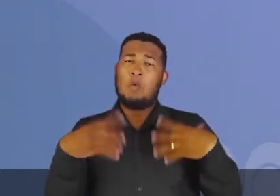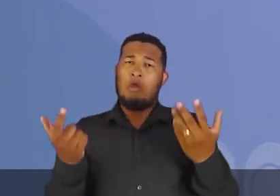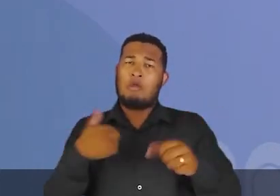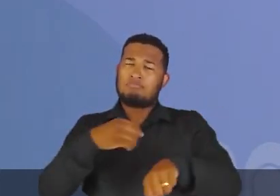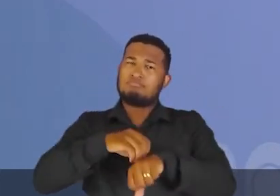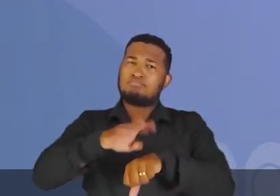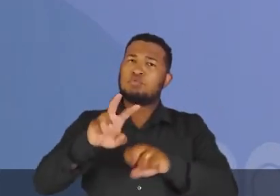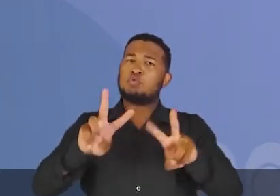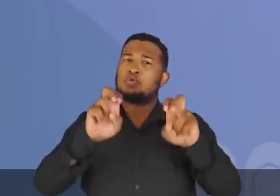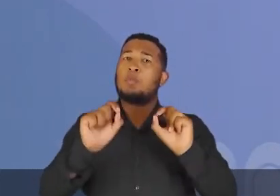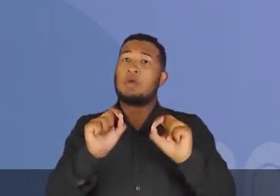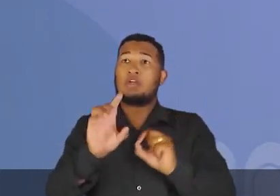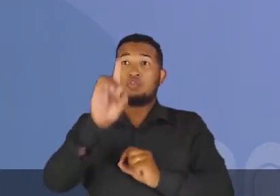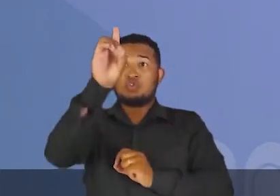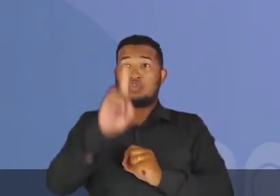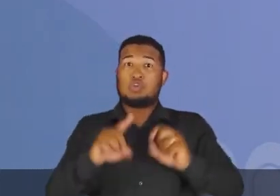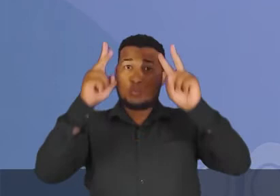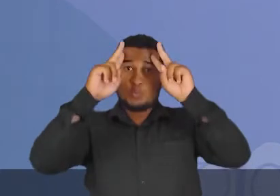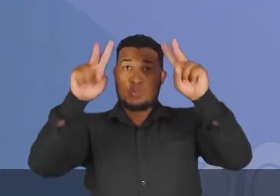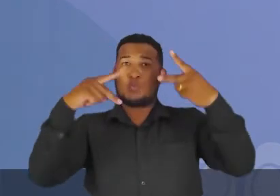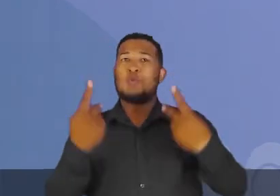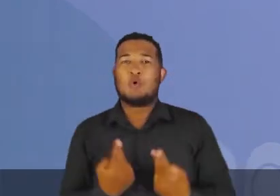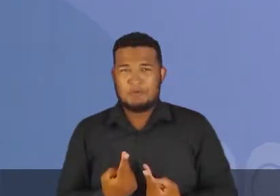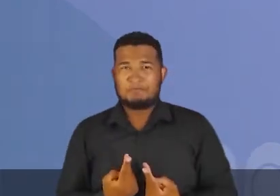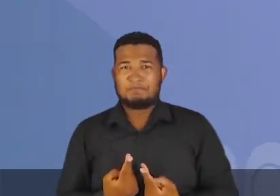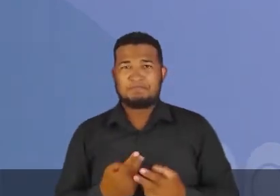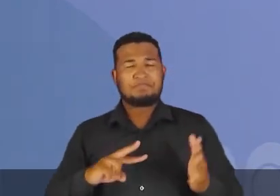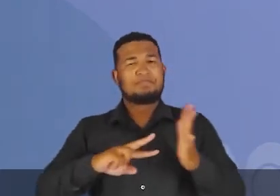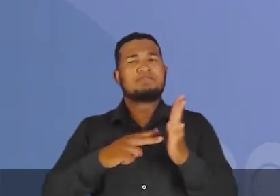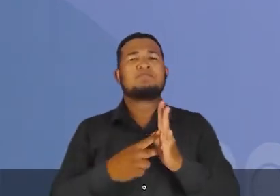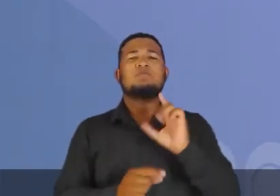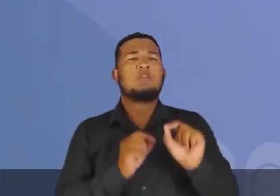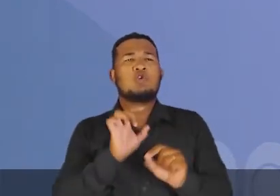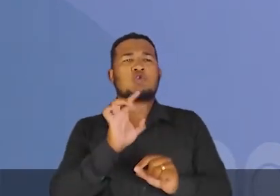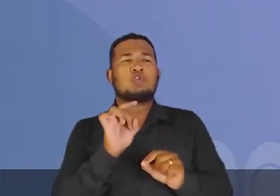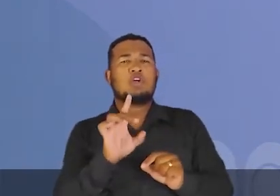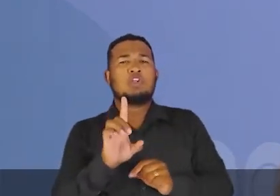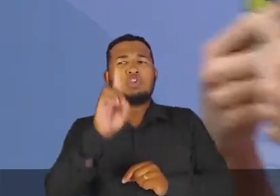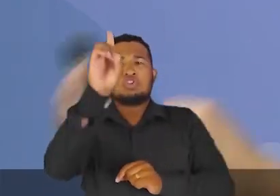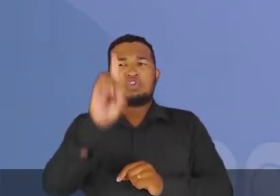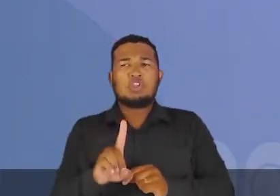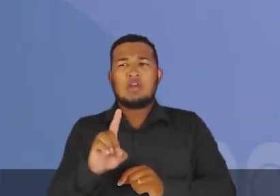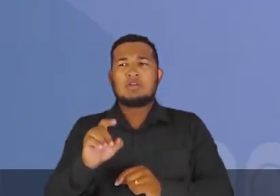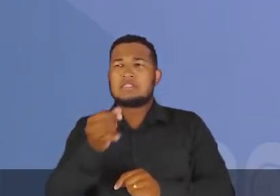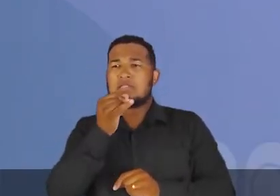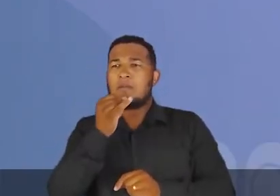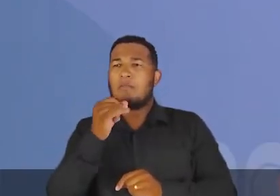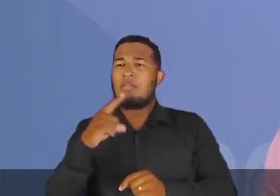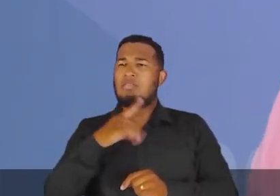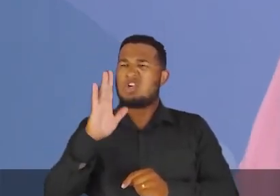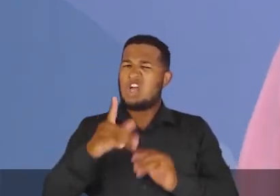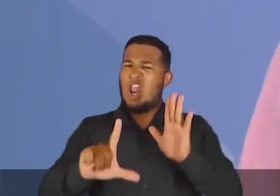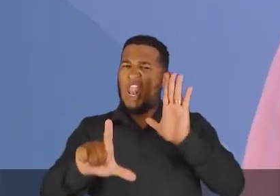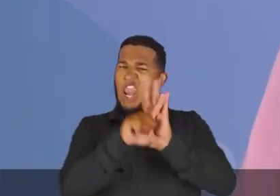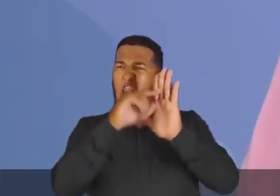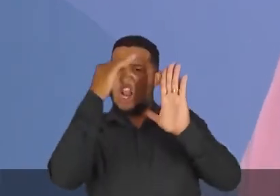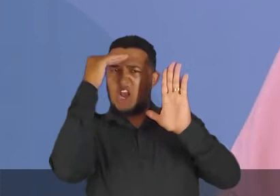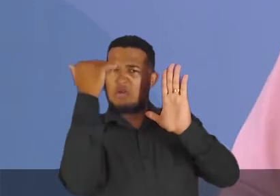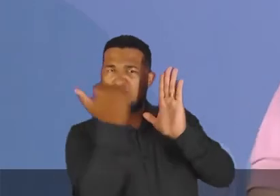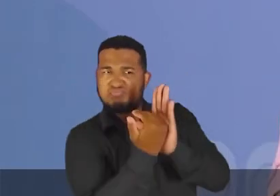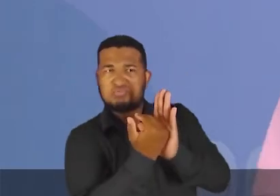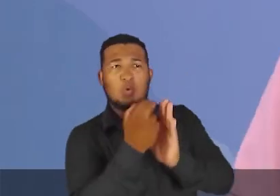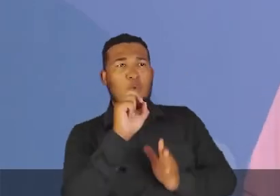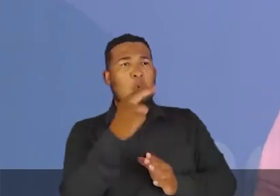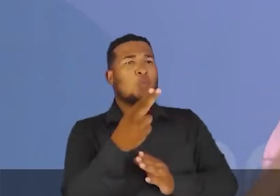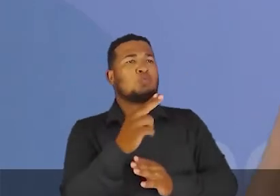aqui de direitos humanos. Não são direitos para pessoas que obedecem leis, não são direitos para pessoas